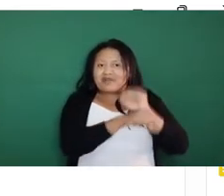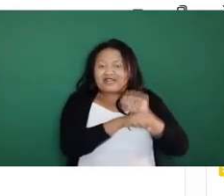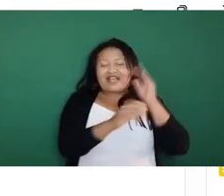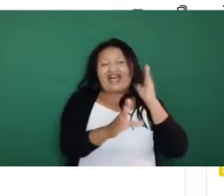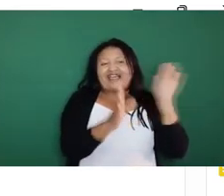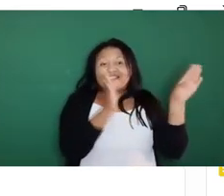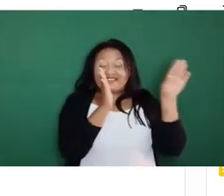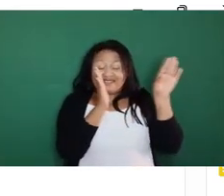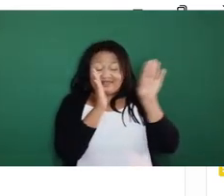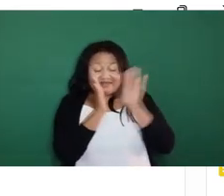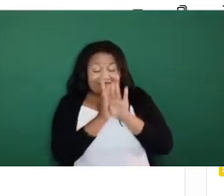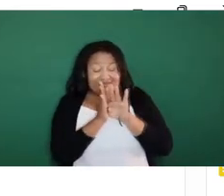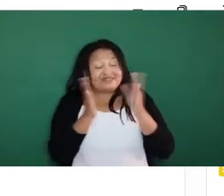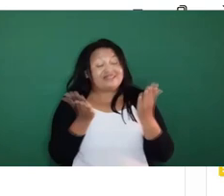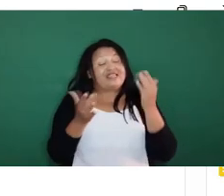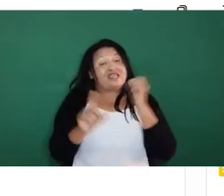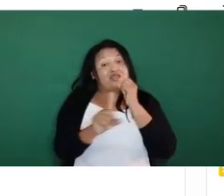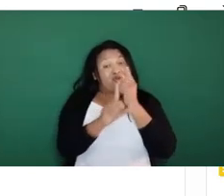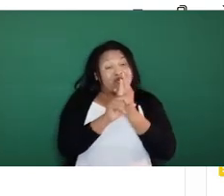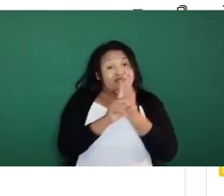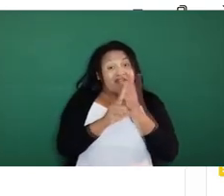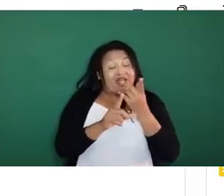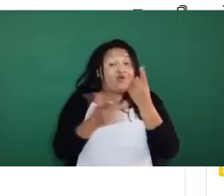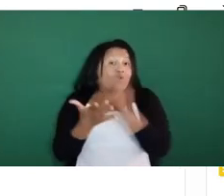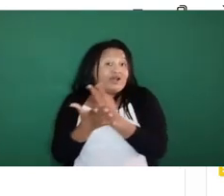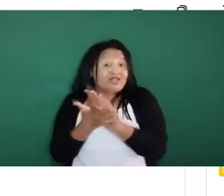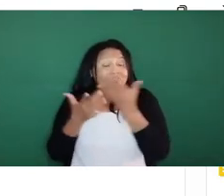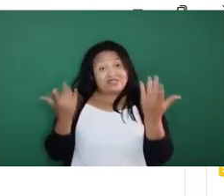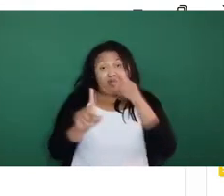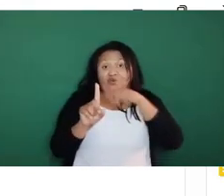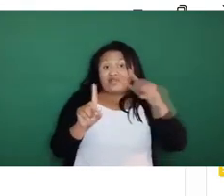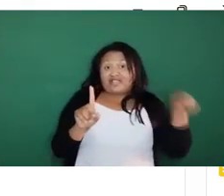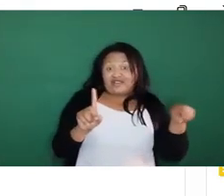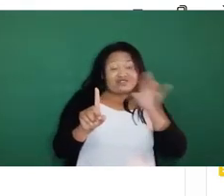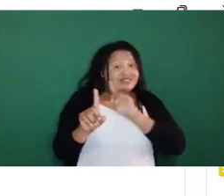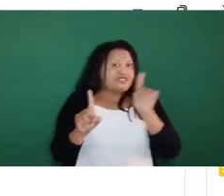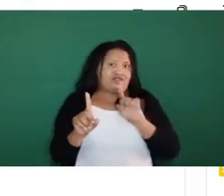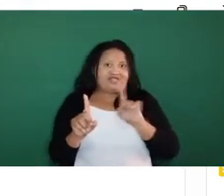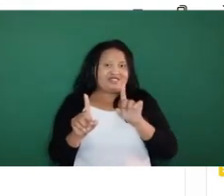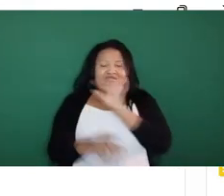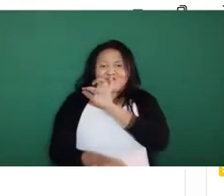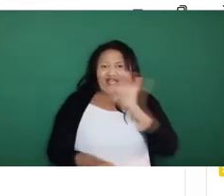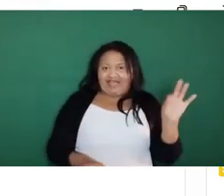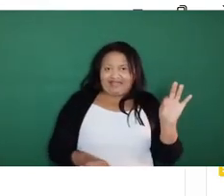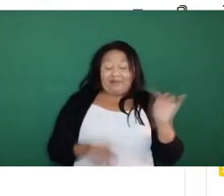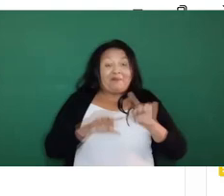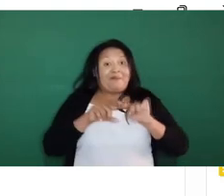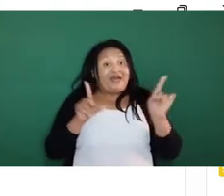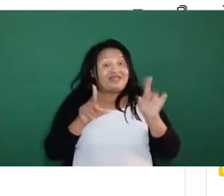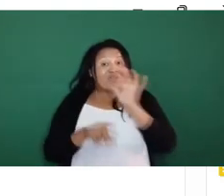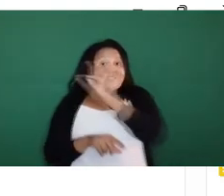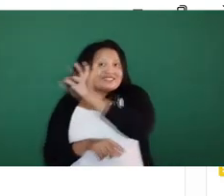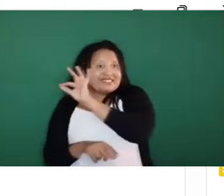sabendo disso a gente pode inferir que o gráfico dela já não vai ser uma reta horizontal mas uma reta crescente